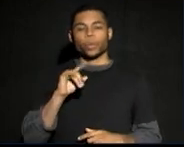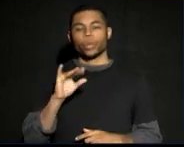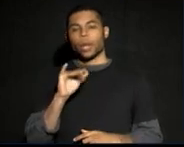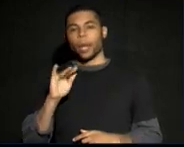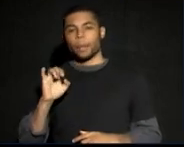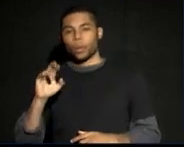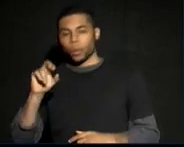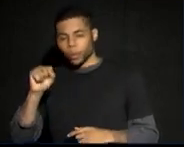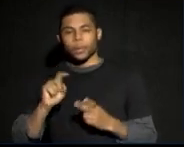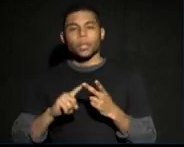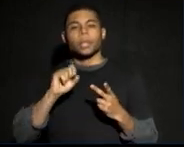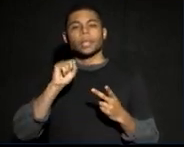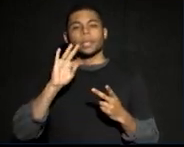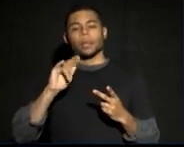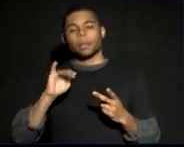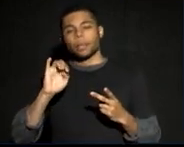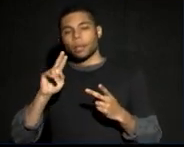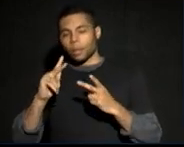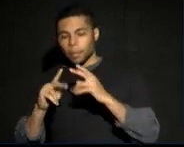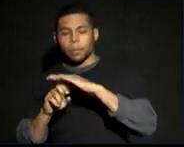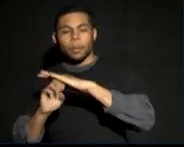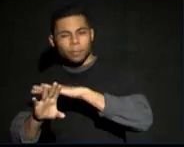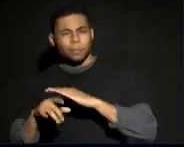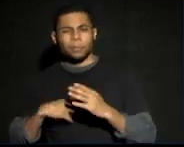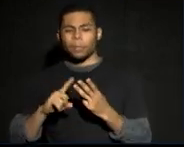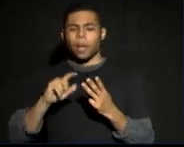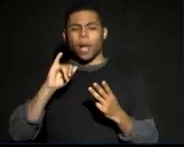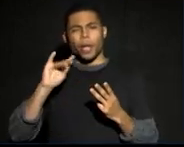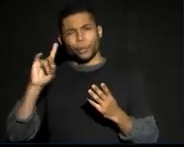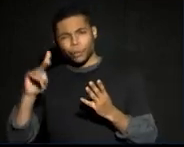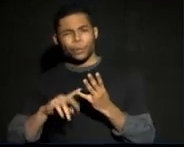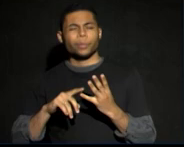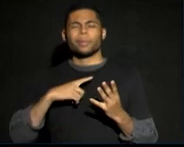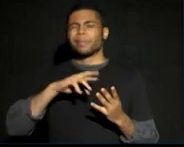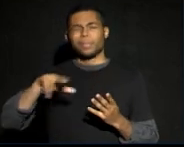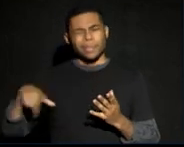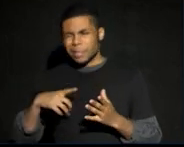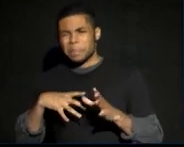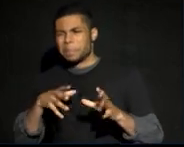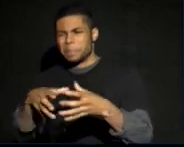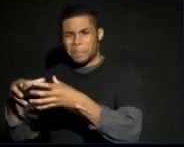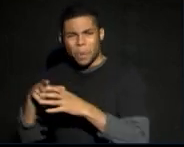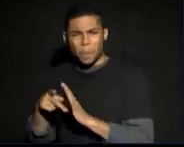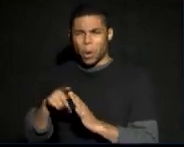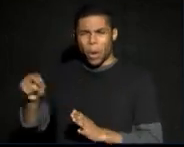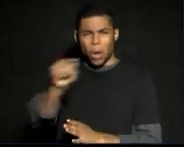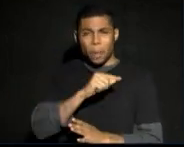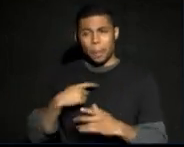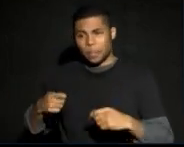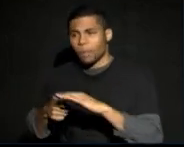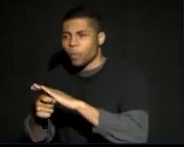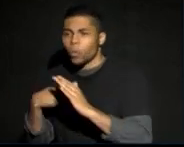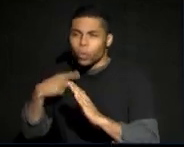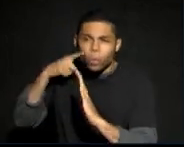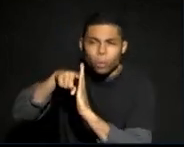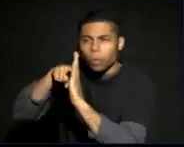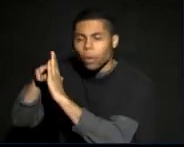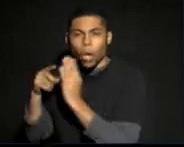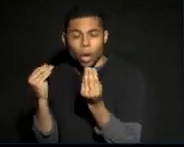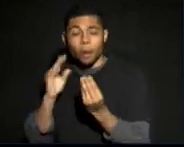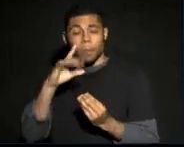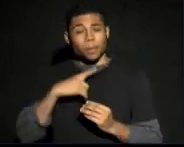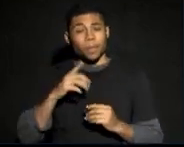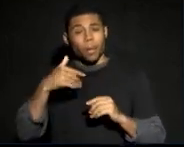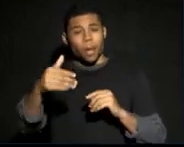Startup fumo tradicional e economia biotech aí eu tinha vários tipos de família de fundo mas a gente vai ter uma plataforma